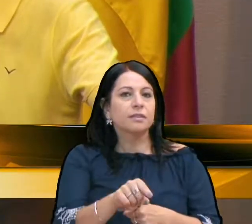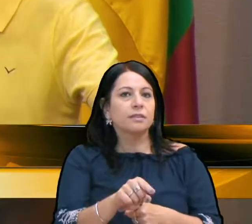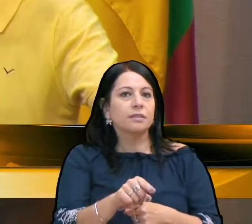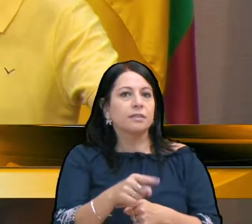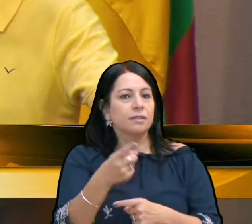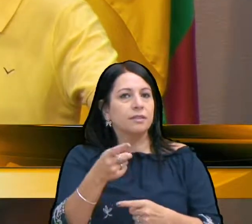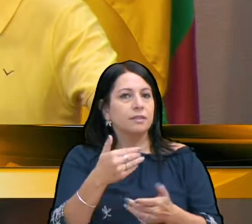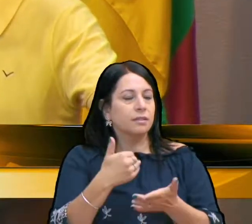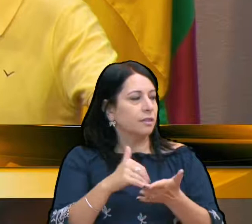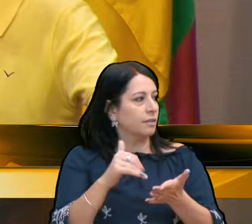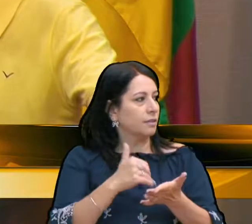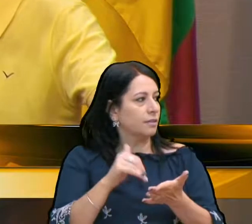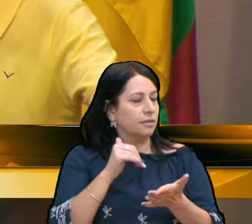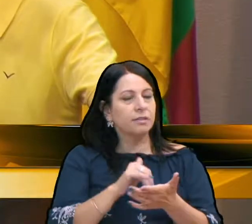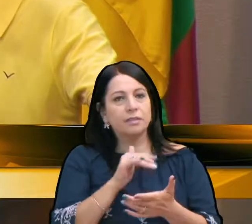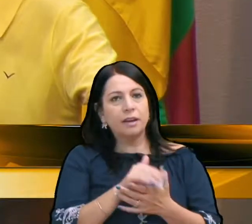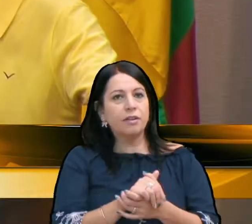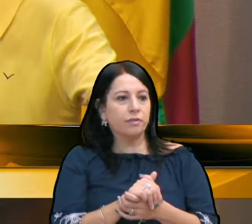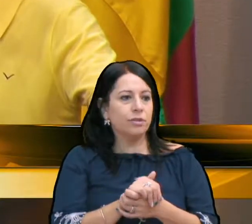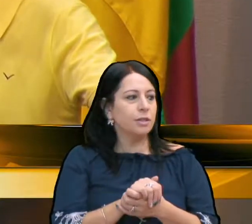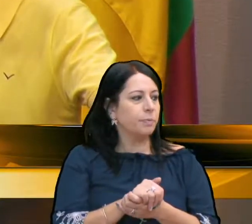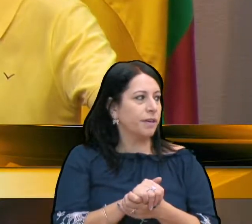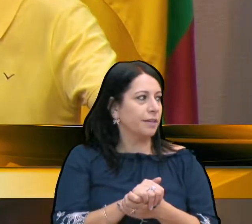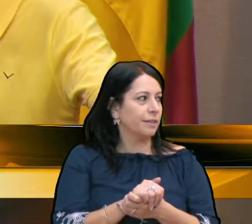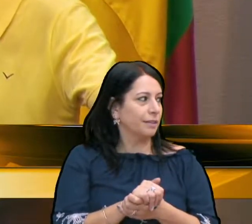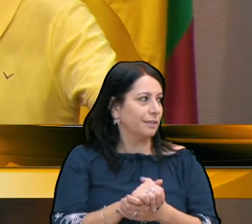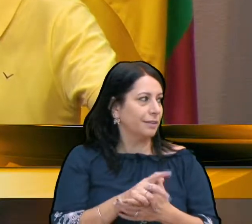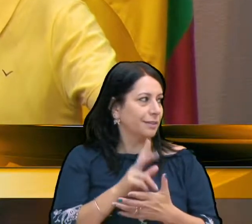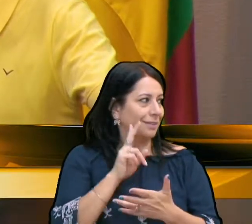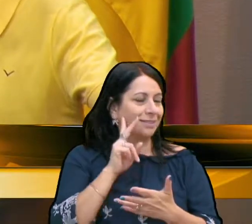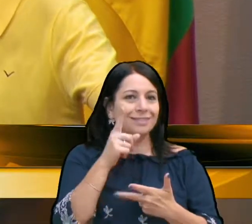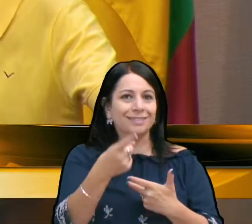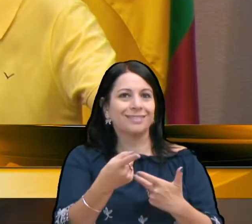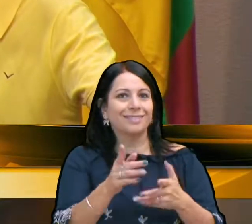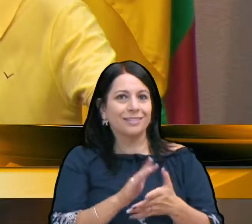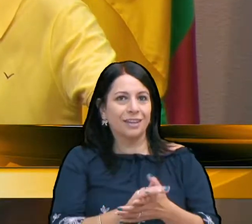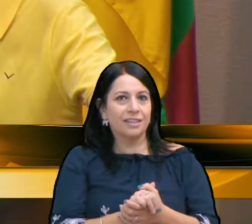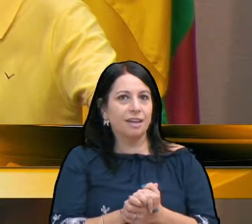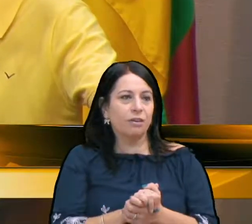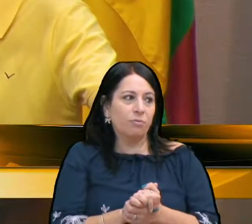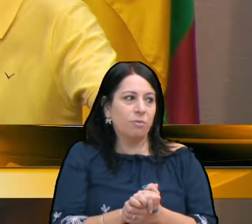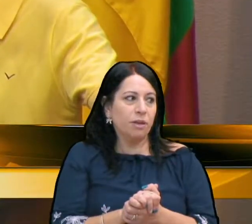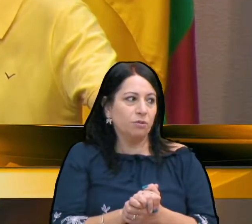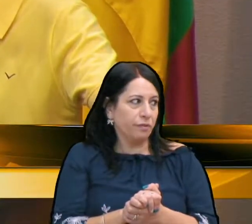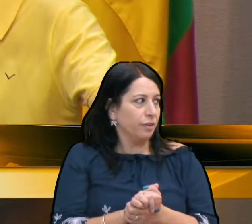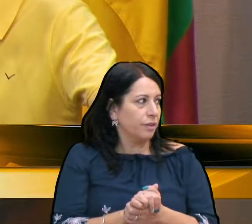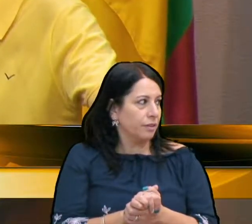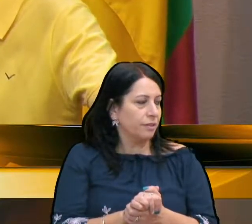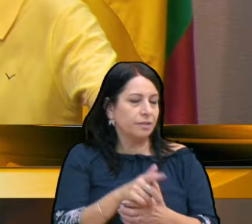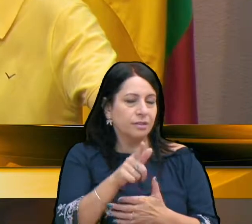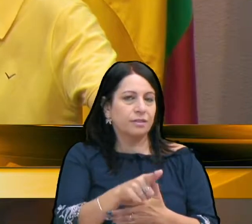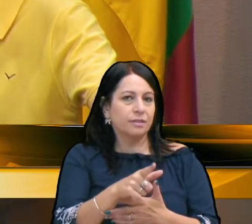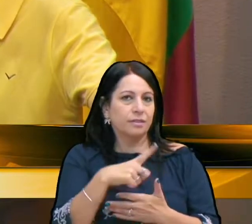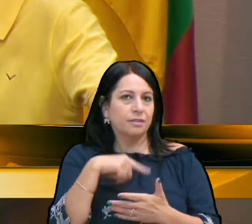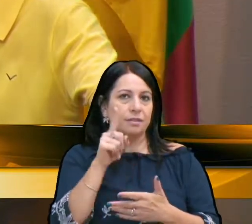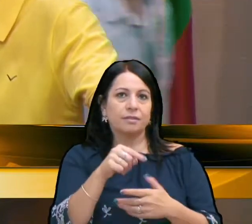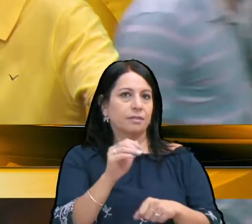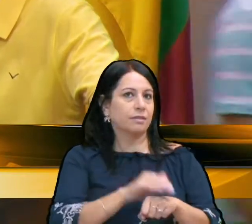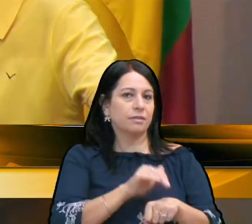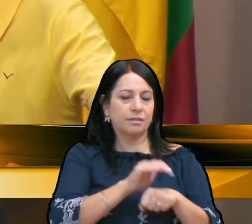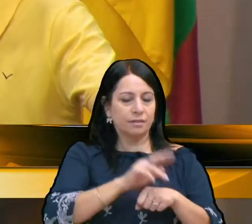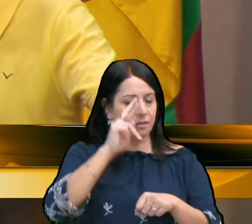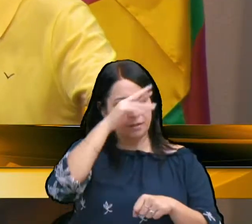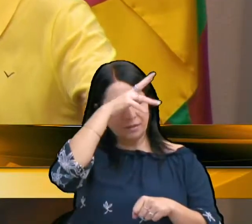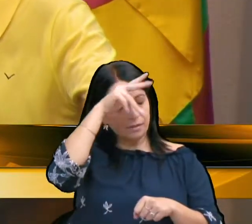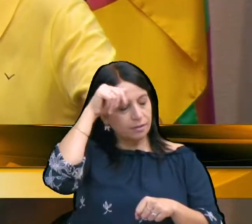esses secretários começam a se dar conta para que eles foram indicados pelo prefeito, e aí não é culpa do